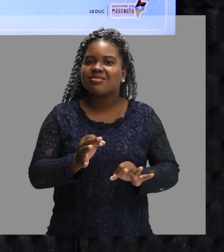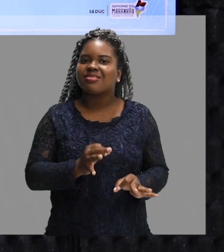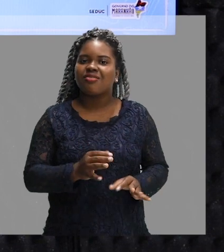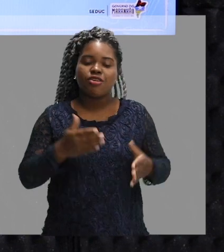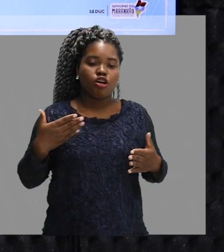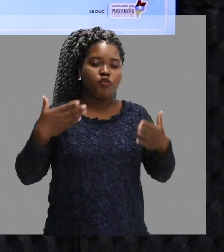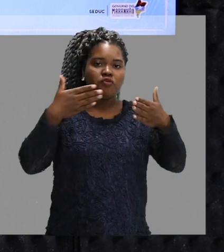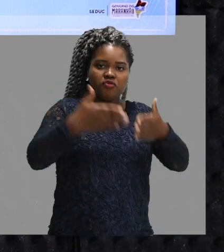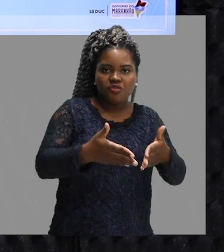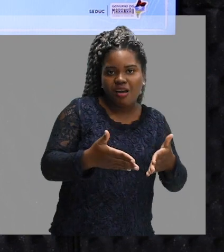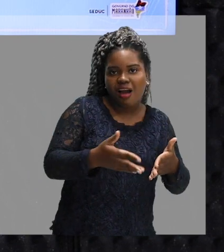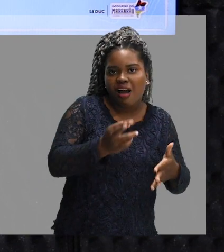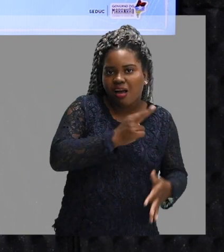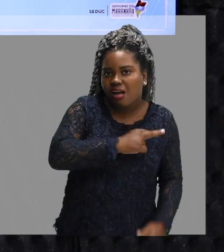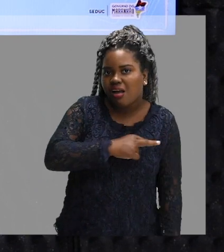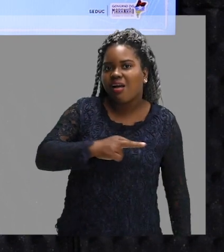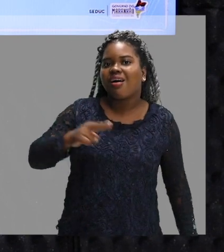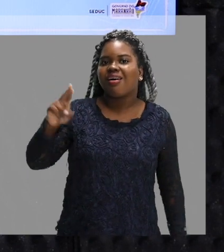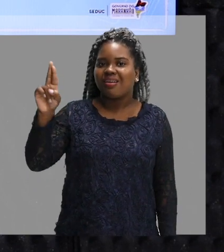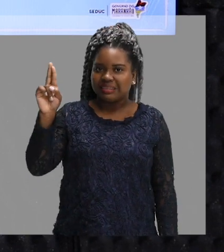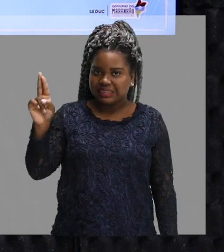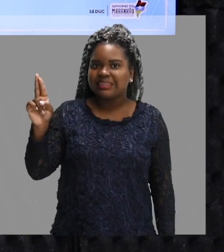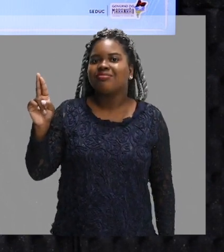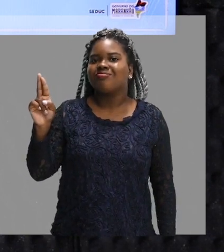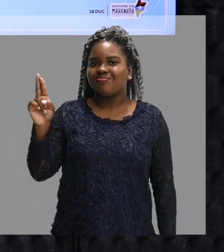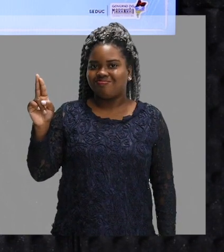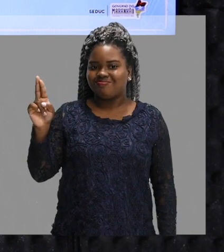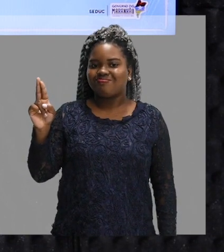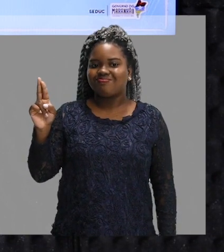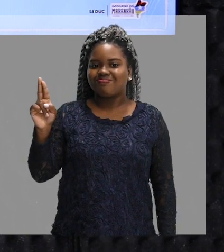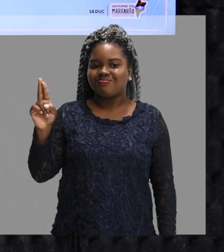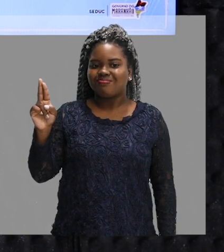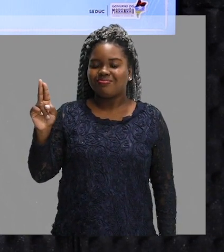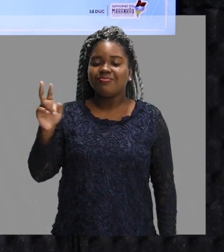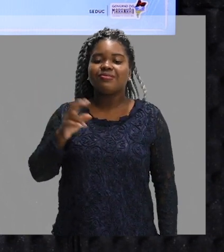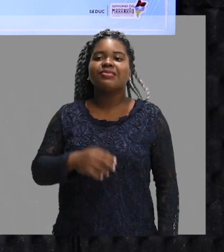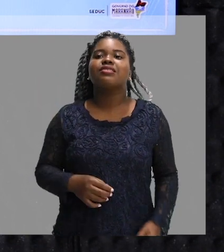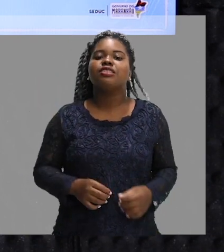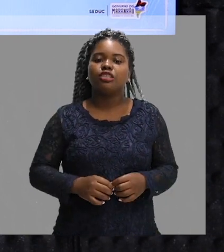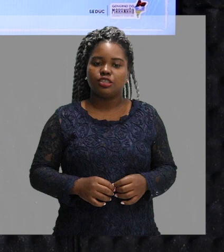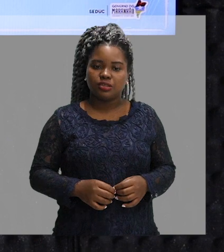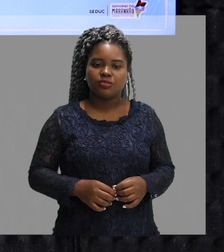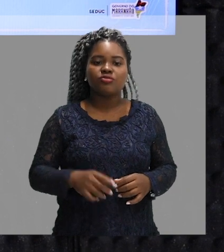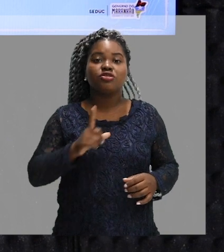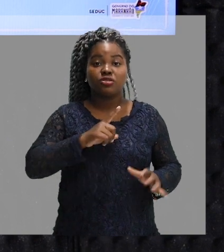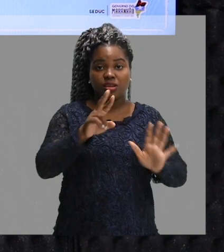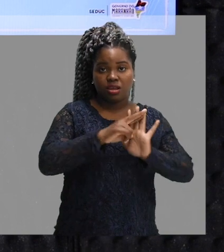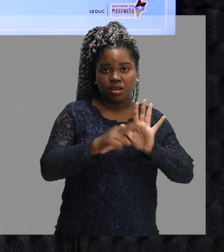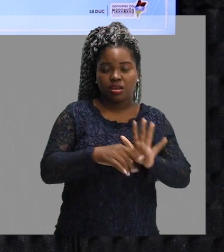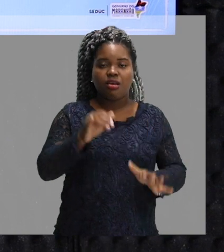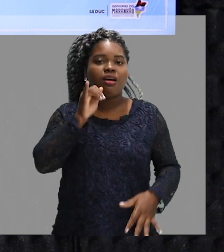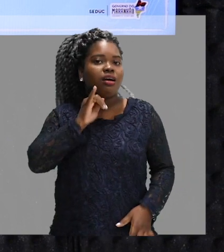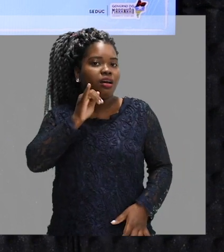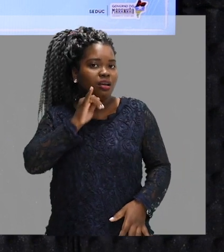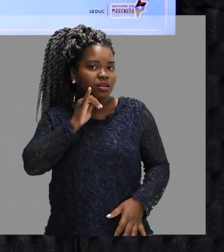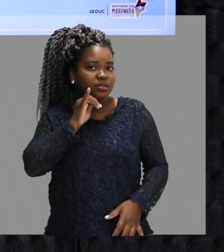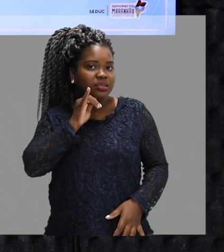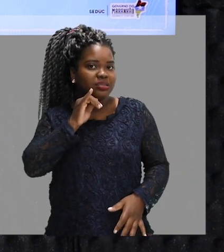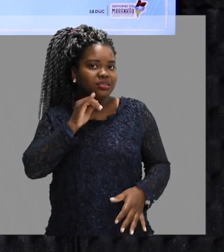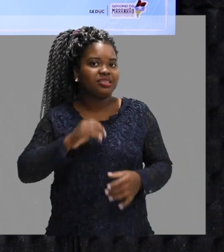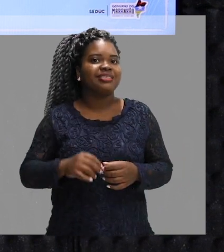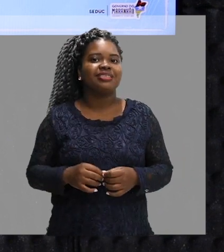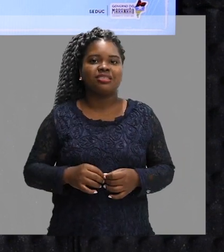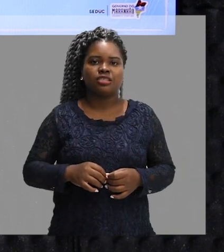religião dizia, então tinha um padrão perfeito, e esse padrão é estabelecido pelas regras. Exemplo, a ausência